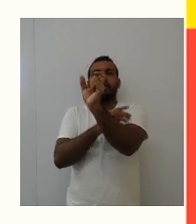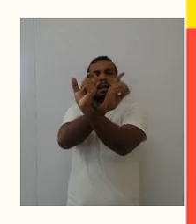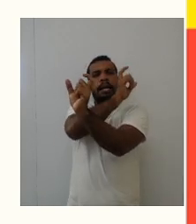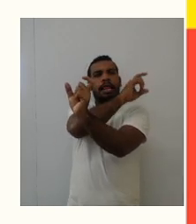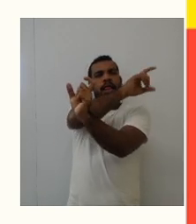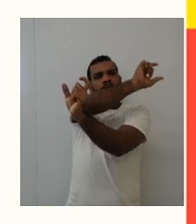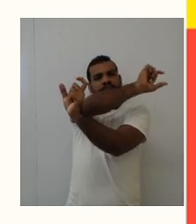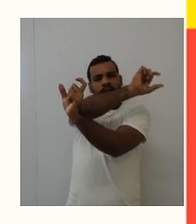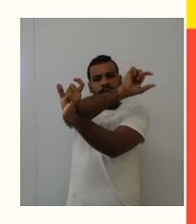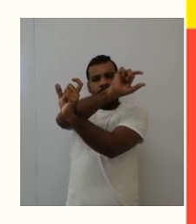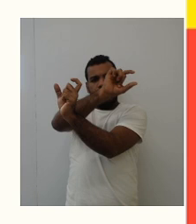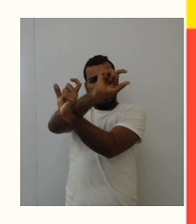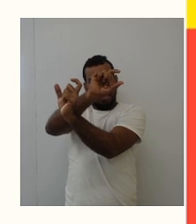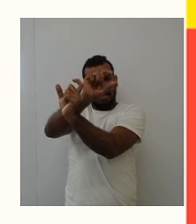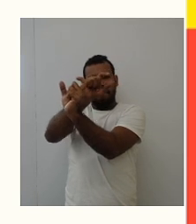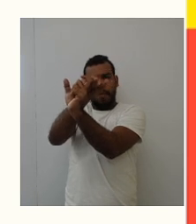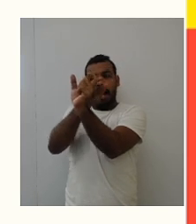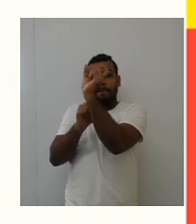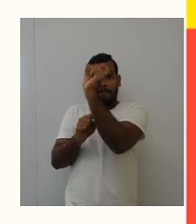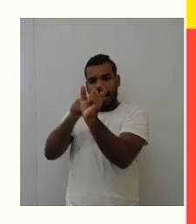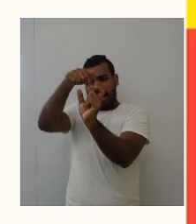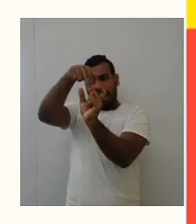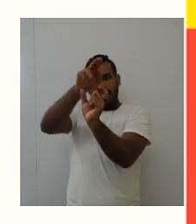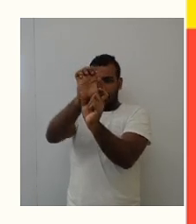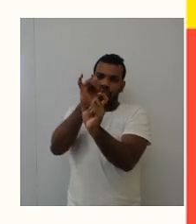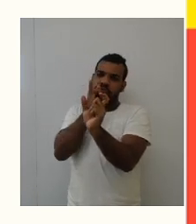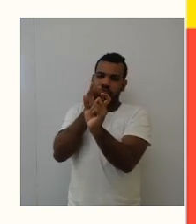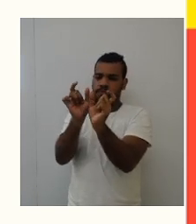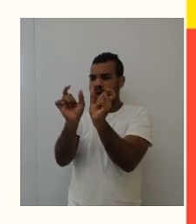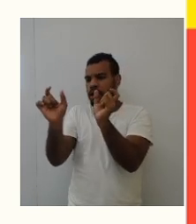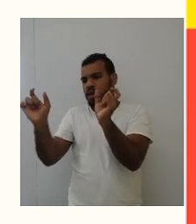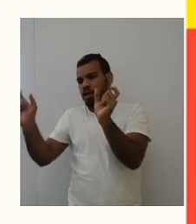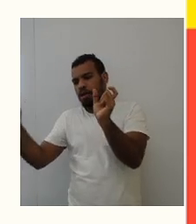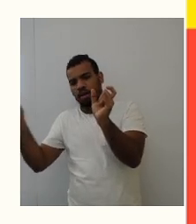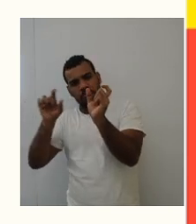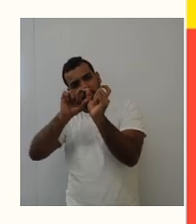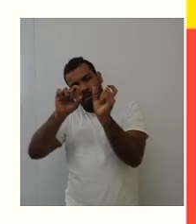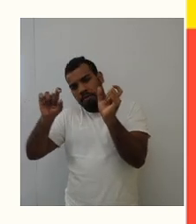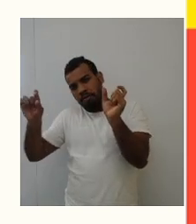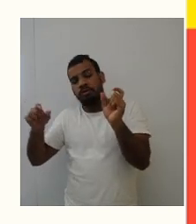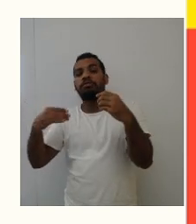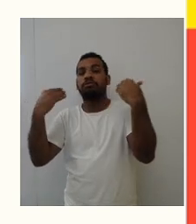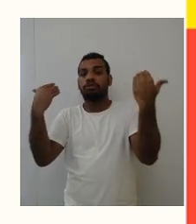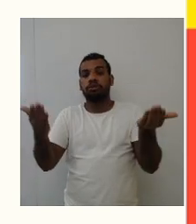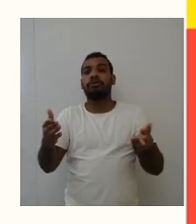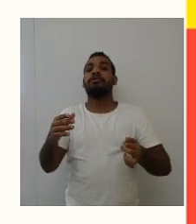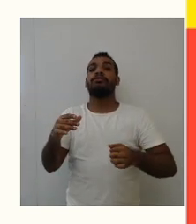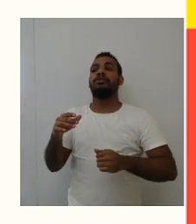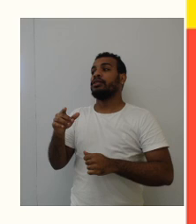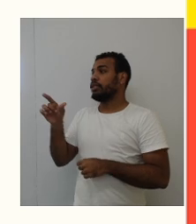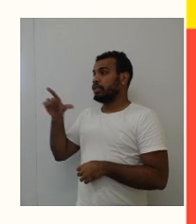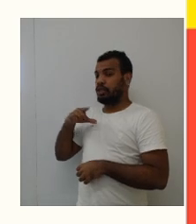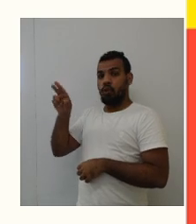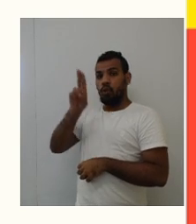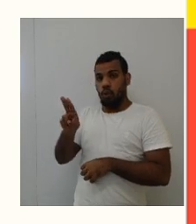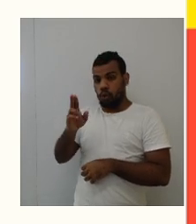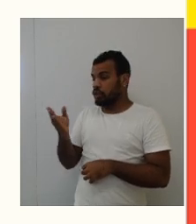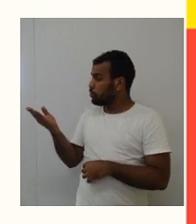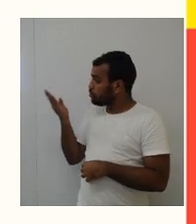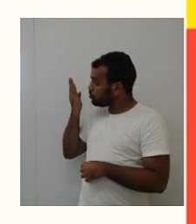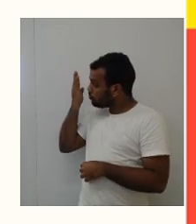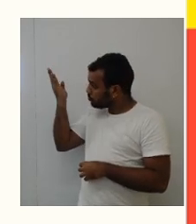para construir, né? Para evitar as falhas na construção textual, utilizando esses